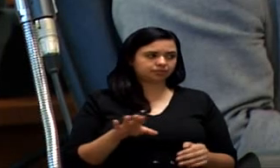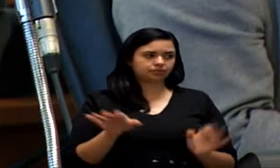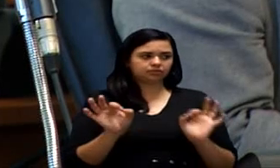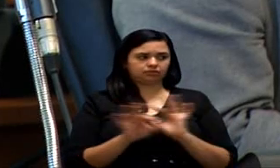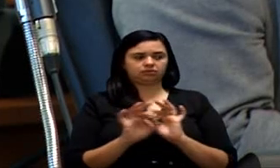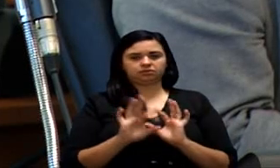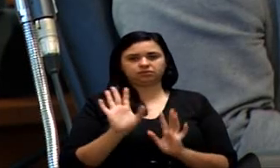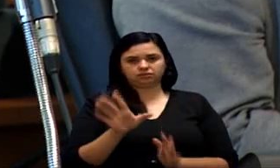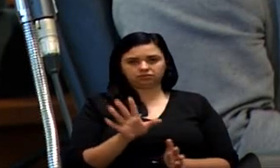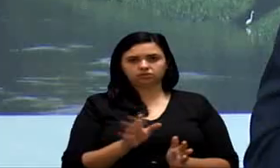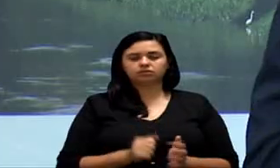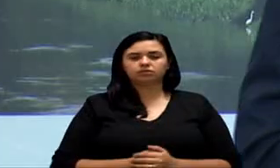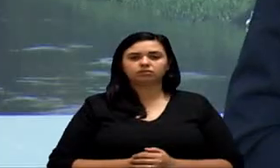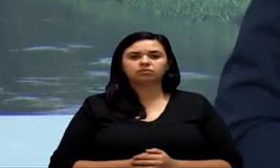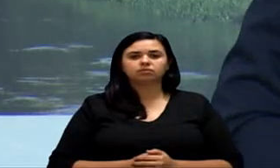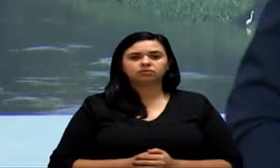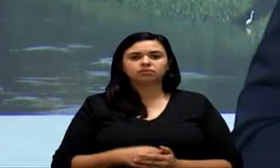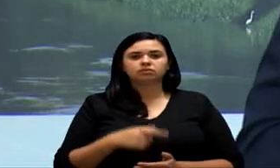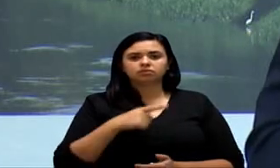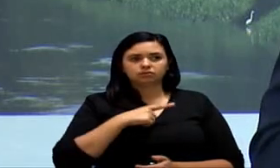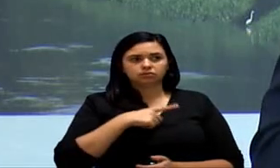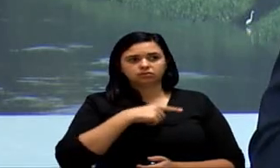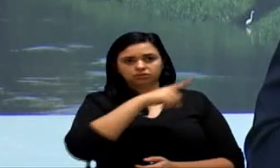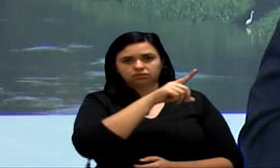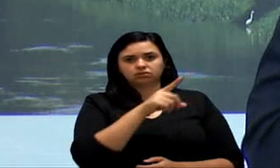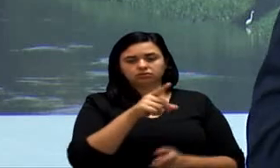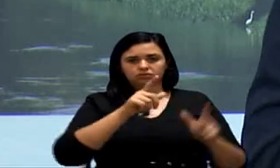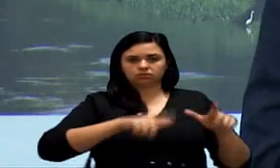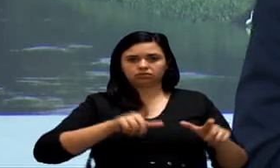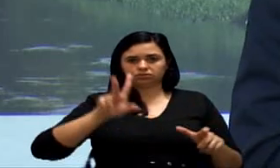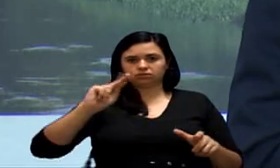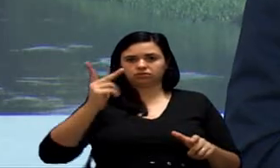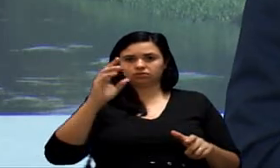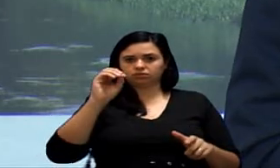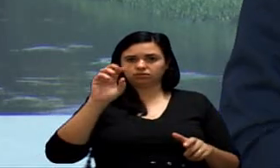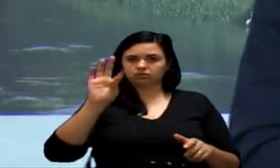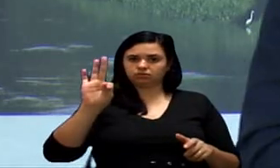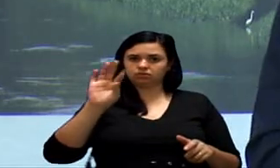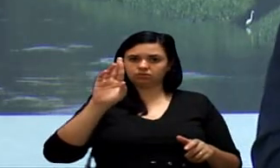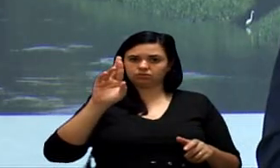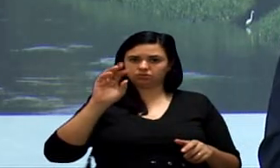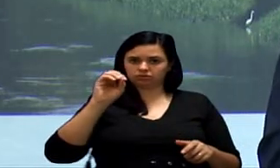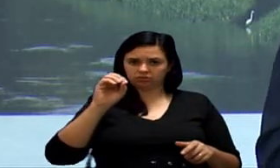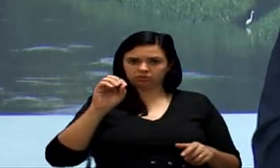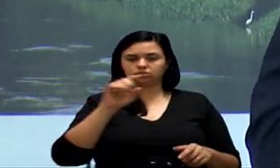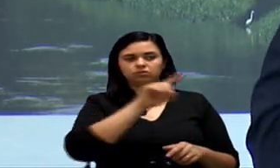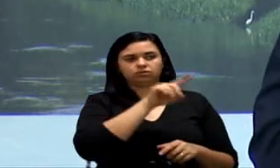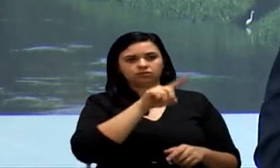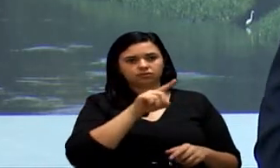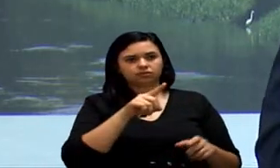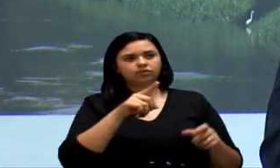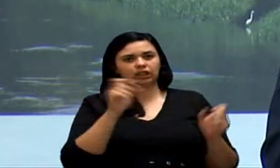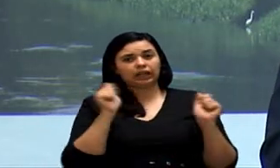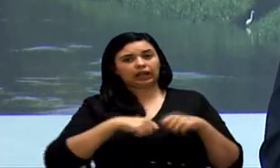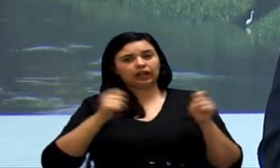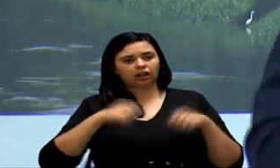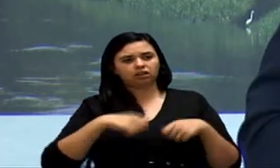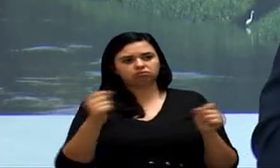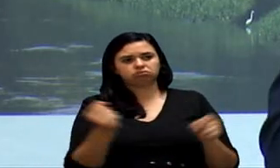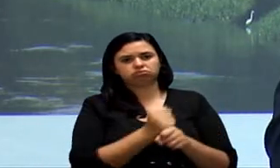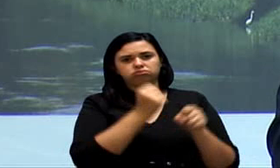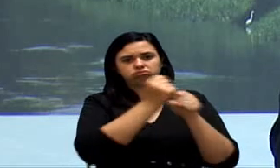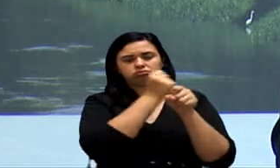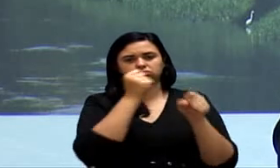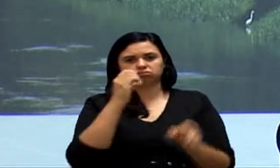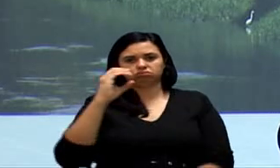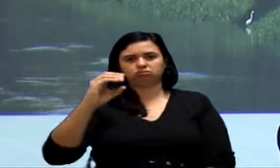uma área de 16 mil metros quadrados no Horto Florestal para ter a construção de CDHU. E isso é prioridade. E vou